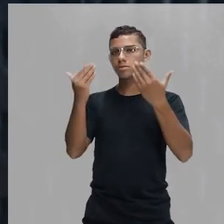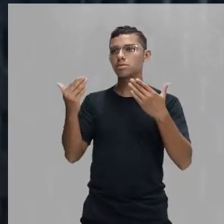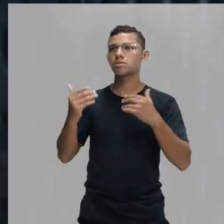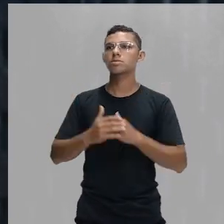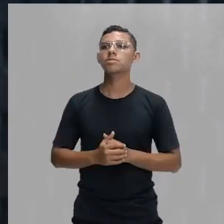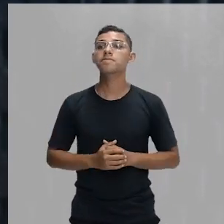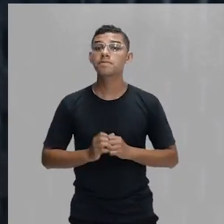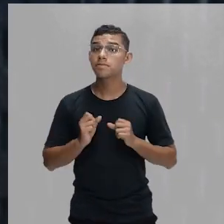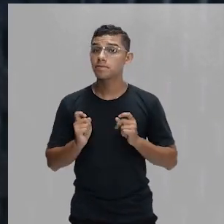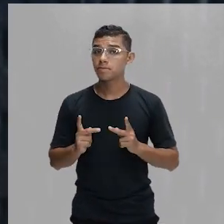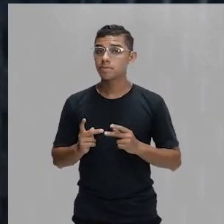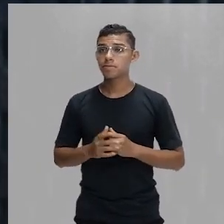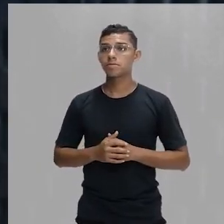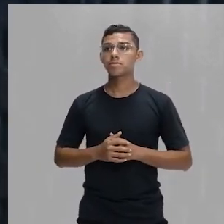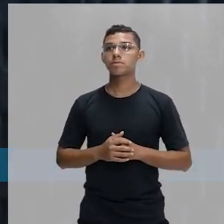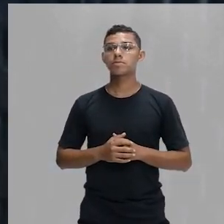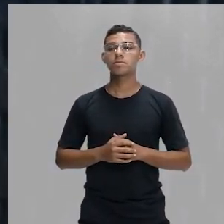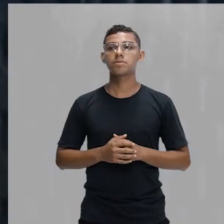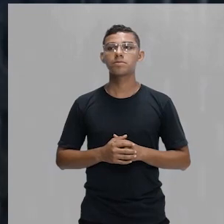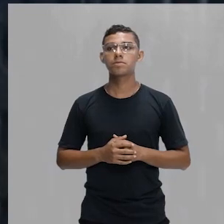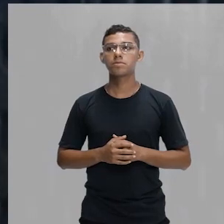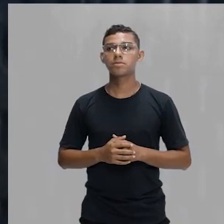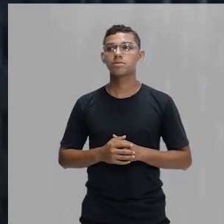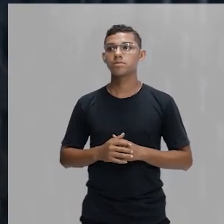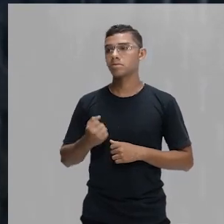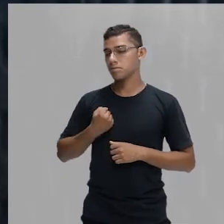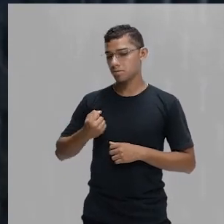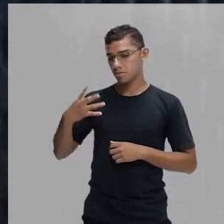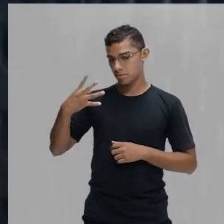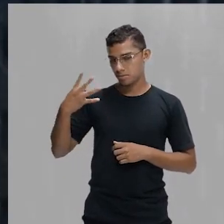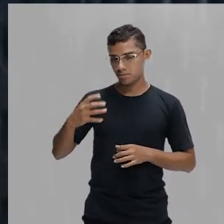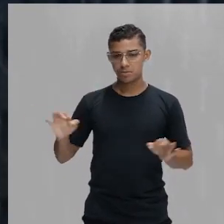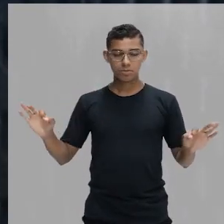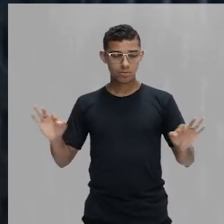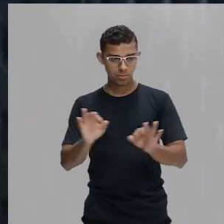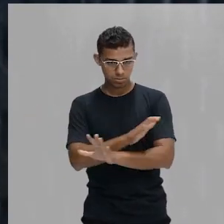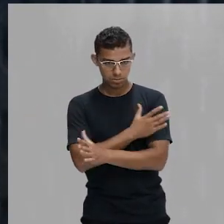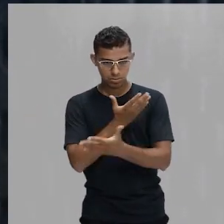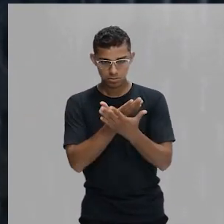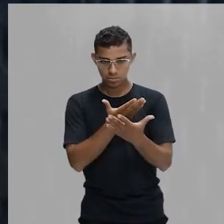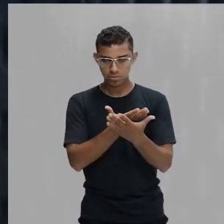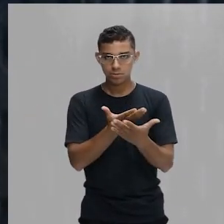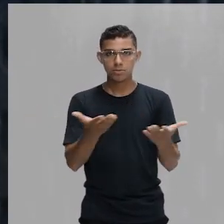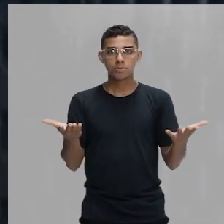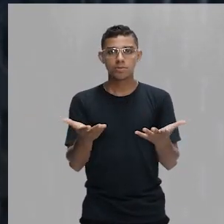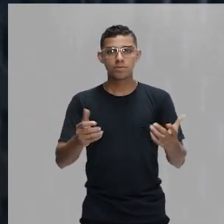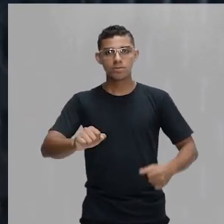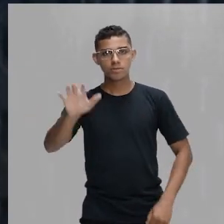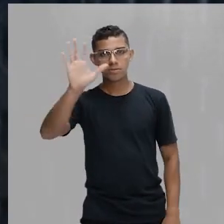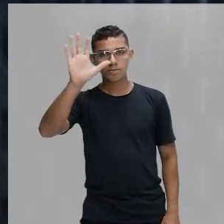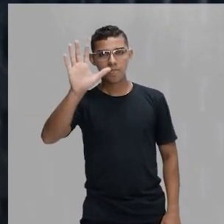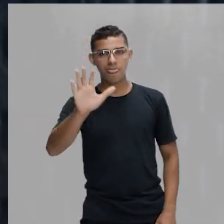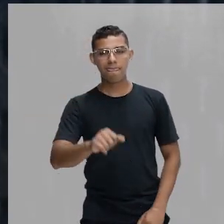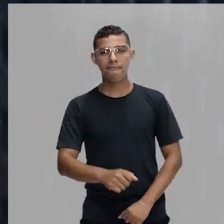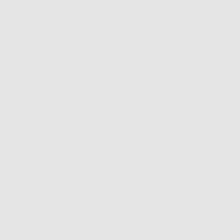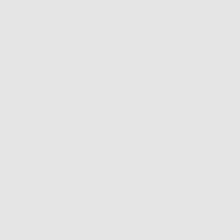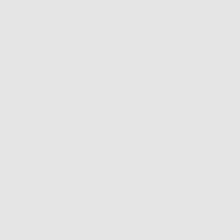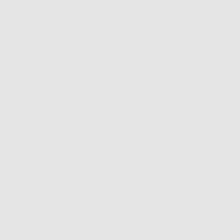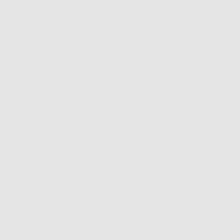grande, ok? Bom, então com a questão 4, nós finalizamos a aula de hoje e até a próxima.